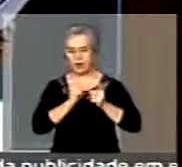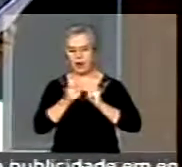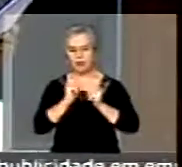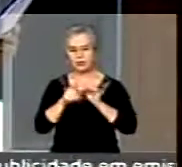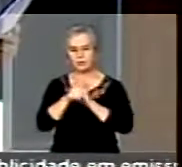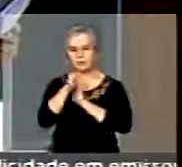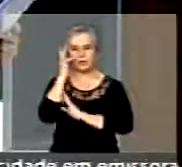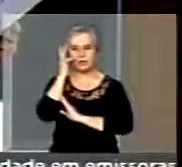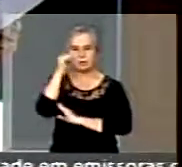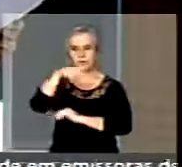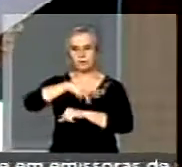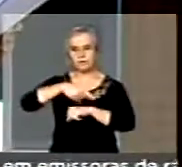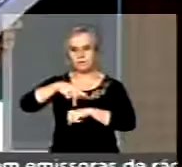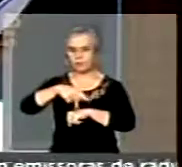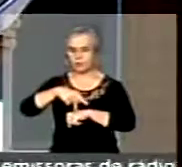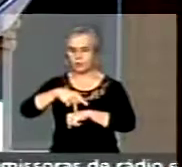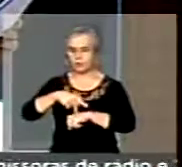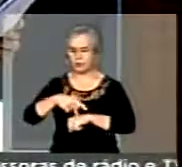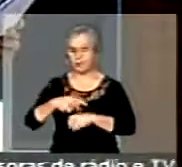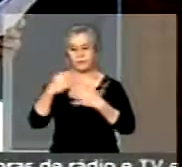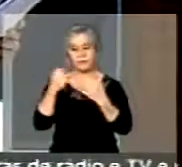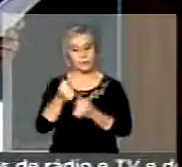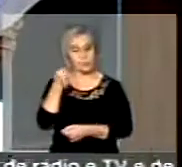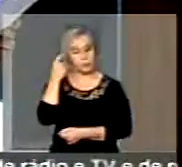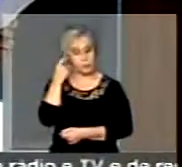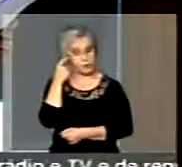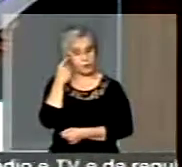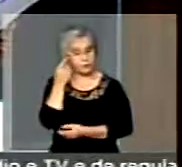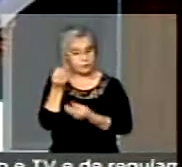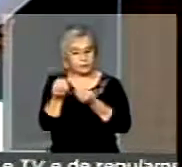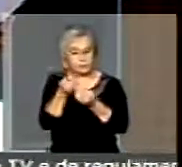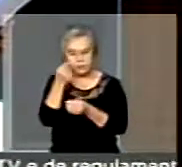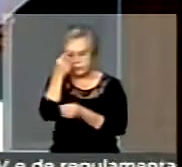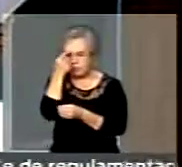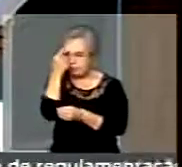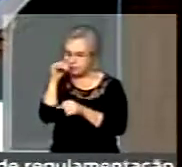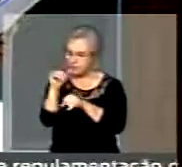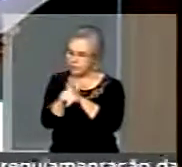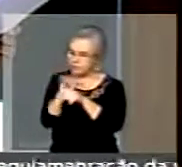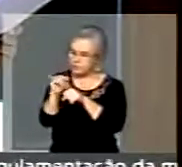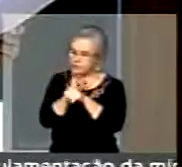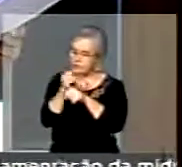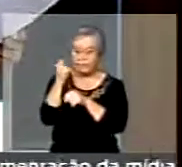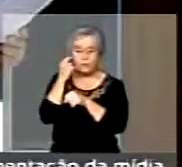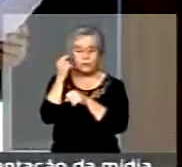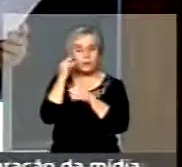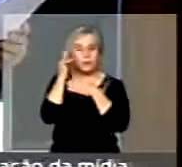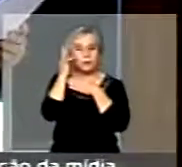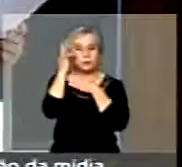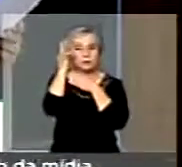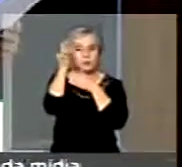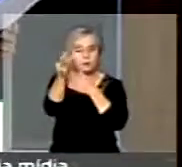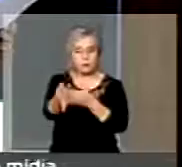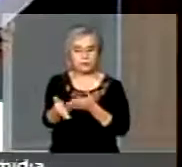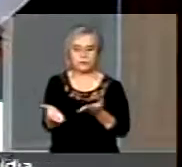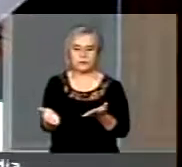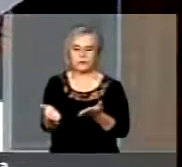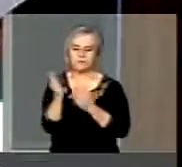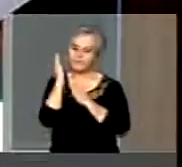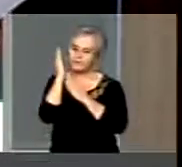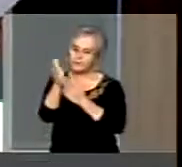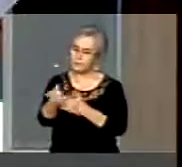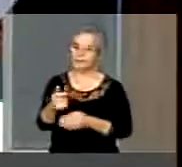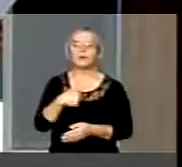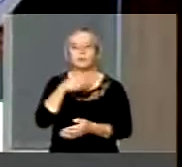destinos do país. Vamos pensar estrategicamente, a longo prazo. Tenho a convicção de